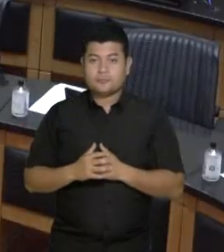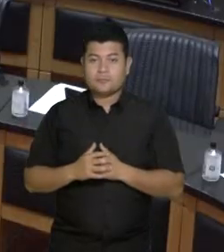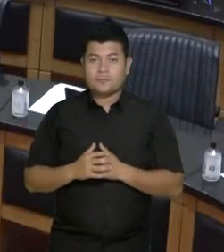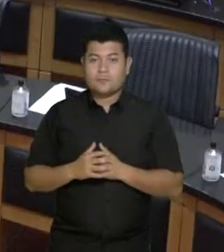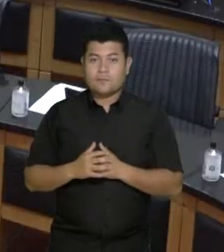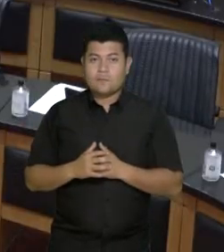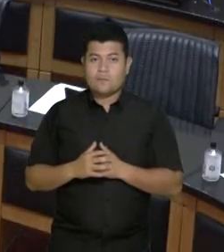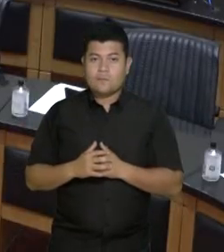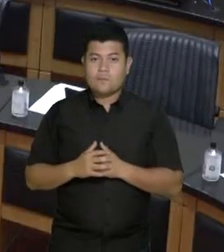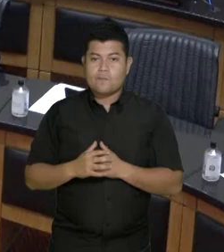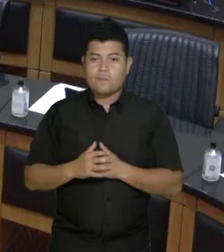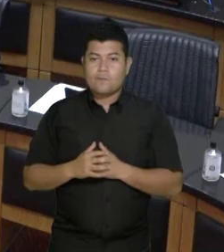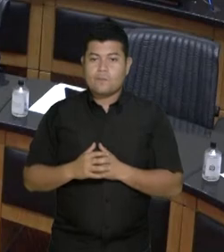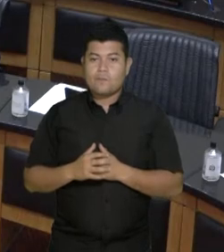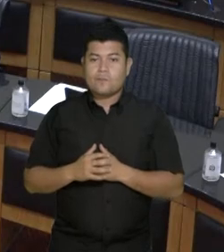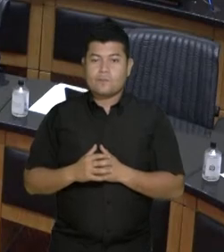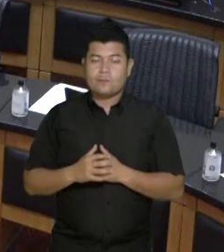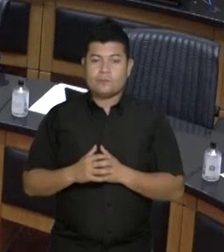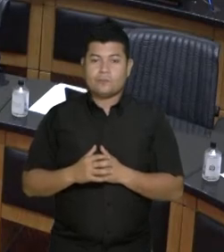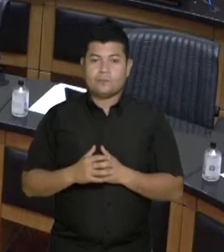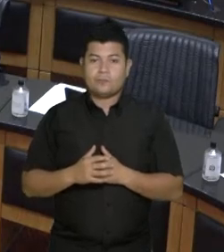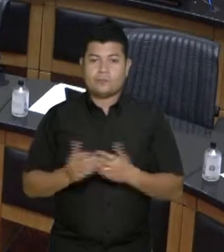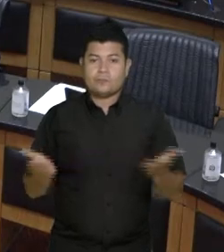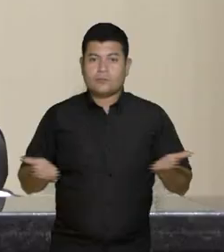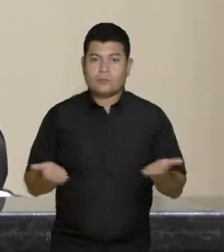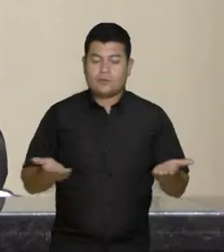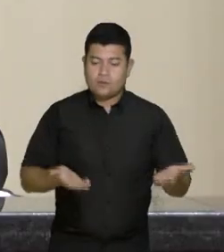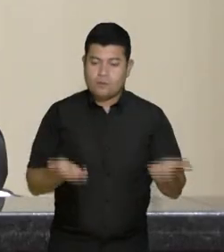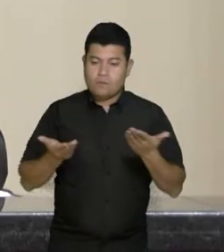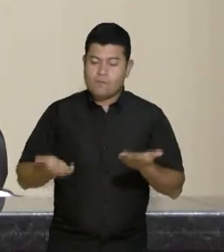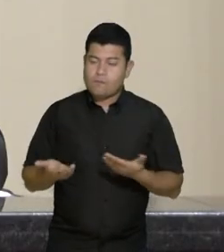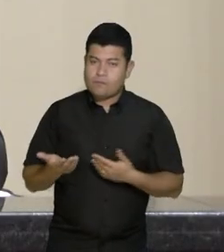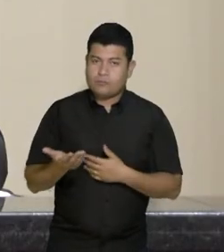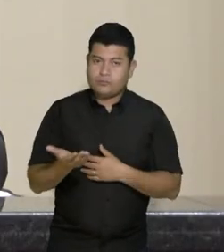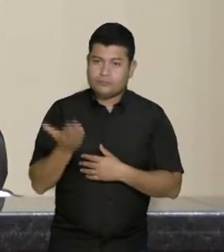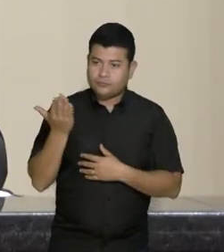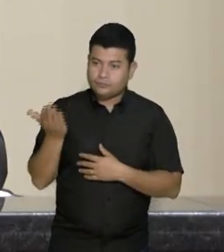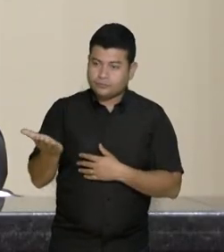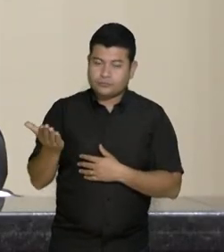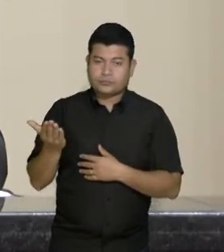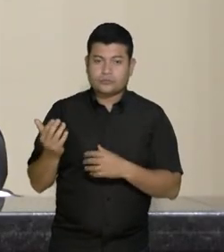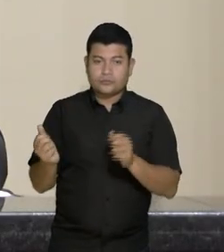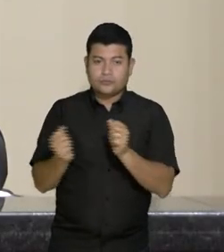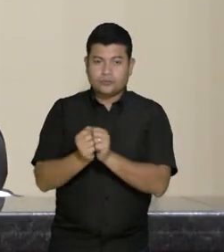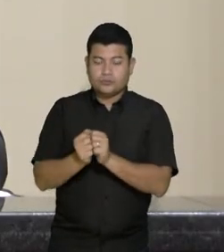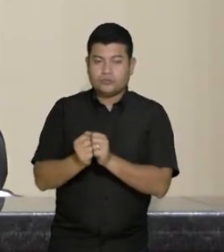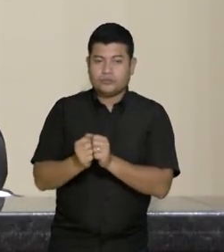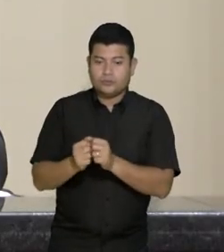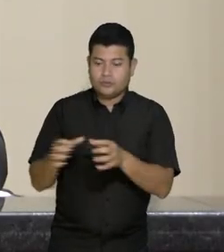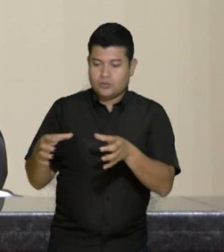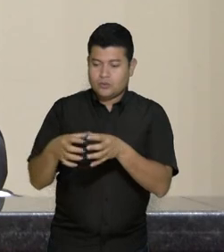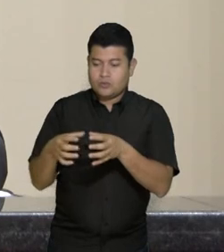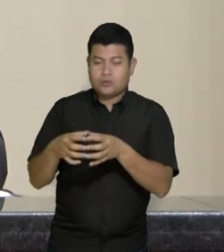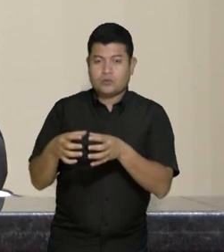Obrigado, prefeito. E agora nós convidamos Vossa Excelência, também a Larissa, que é